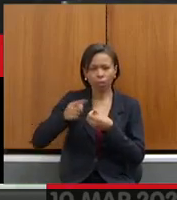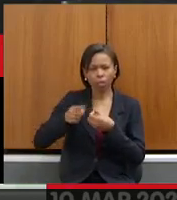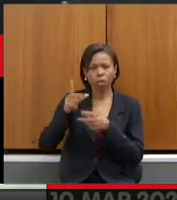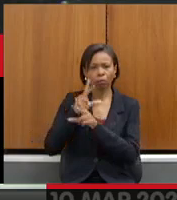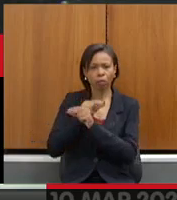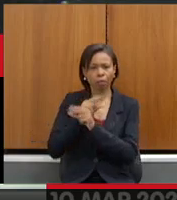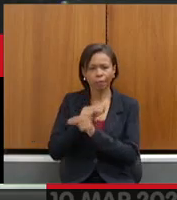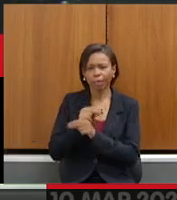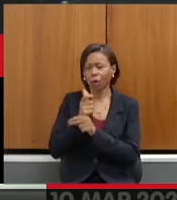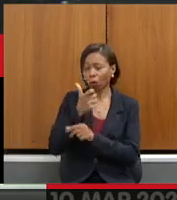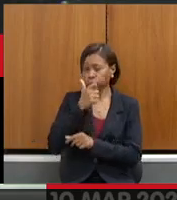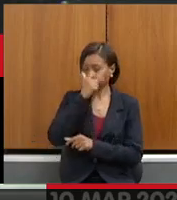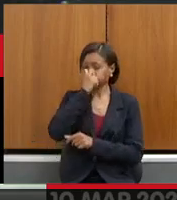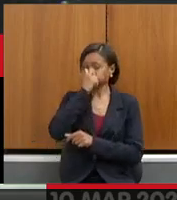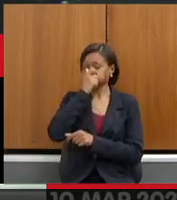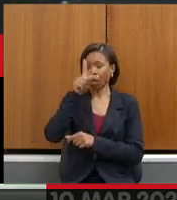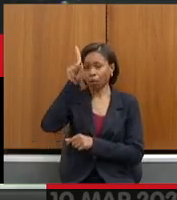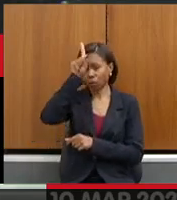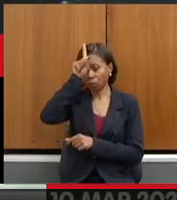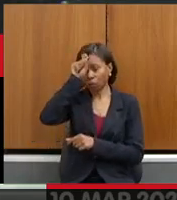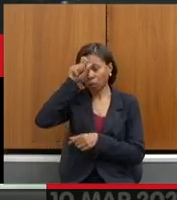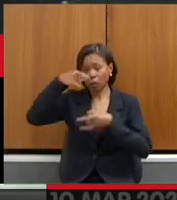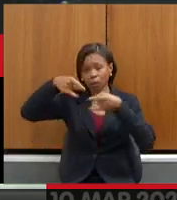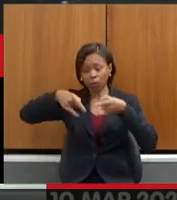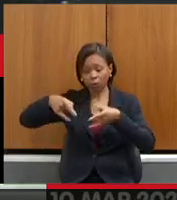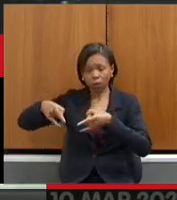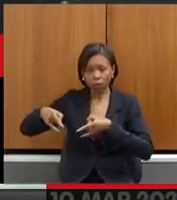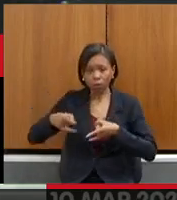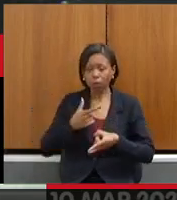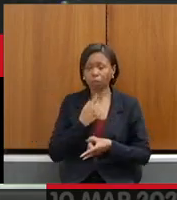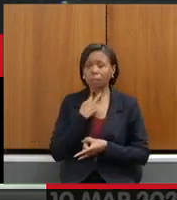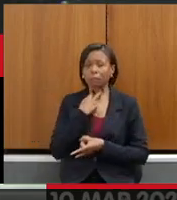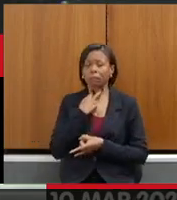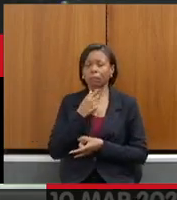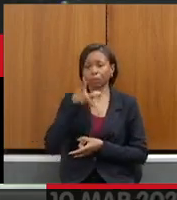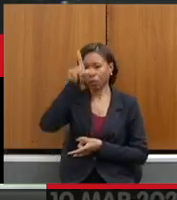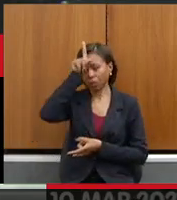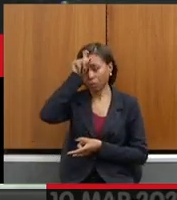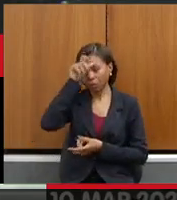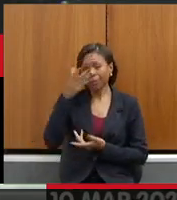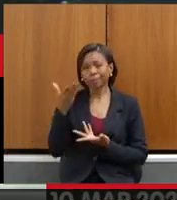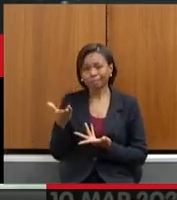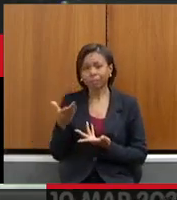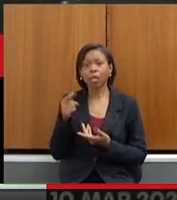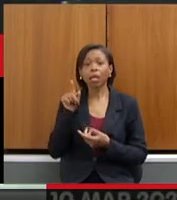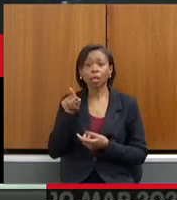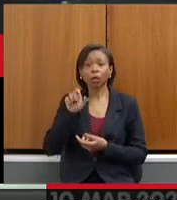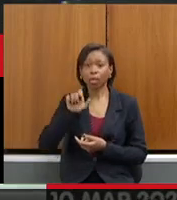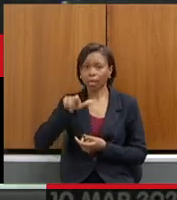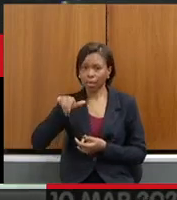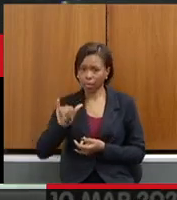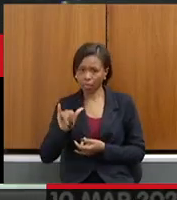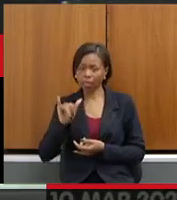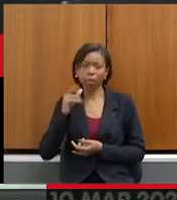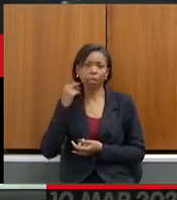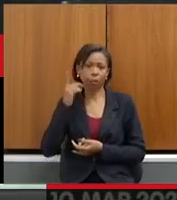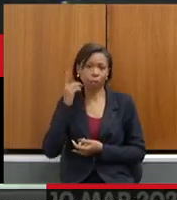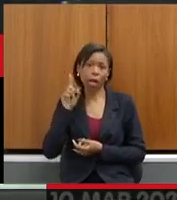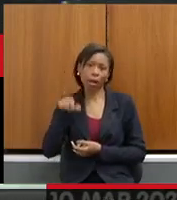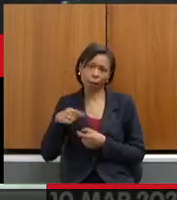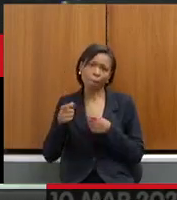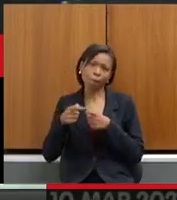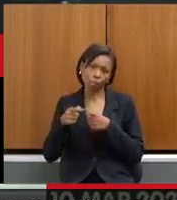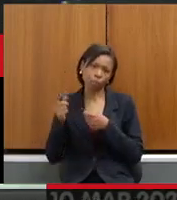excesso de lotação dos dos leitos e o deputado ele tá aqui no como médico Com certeza ela podemos fazer um